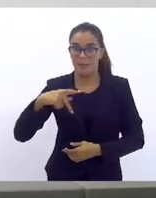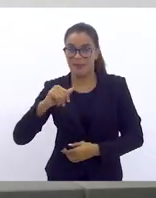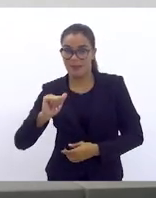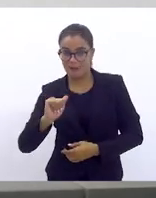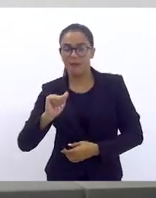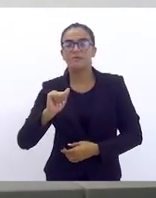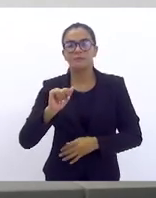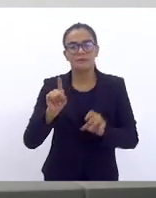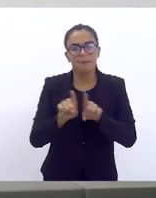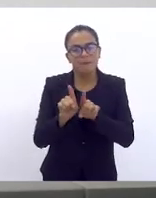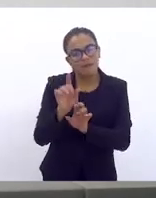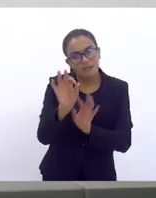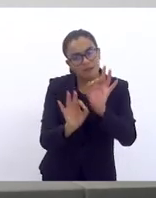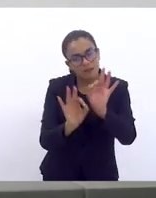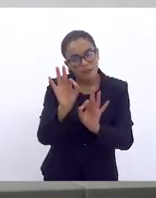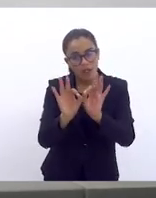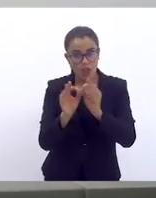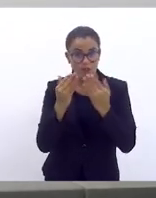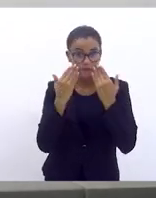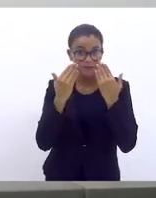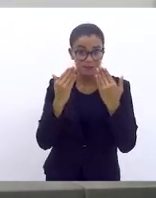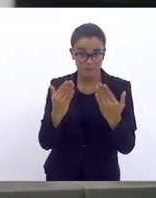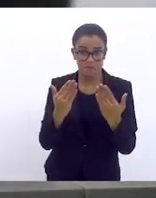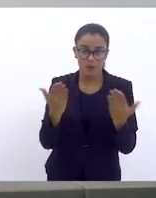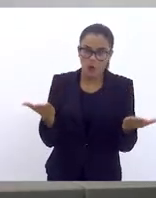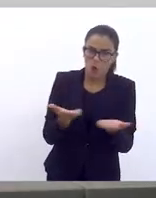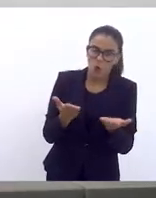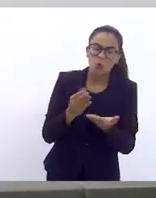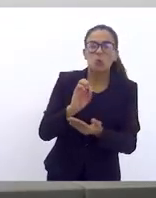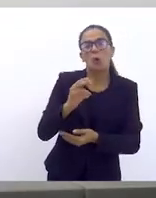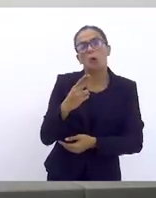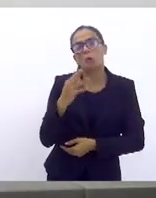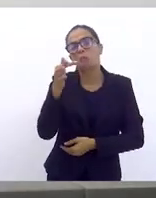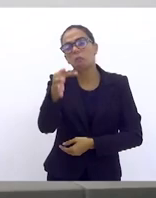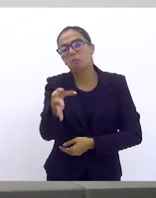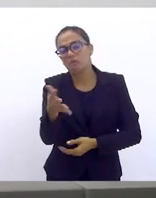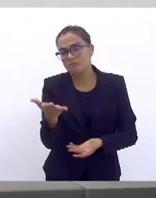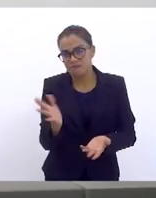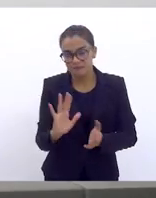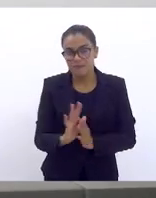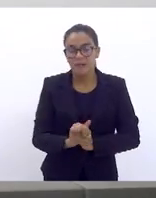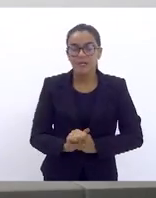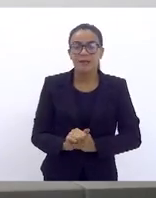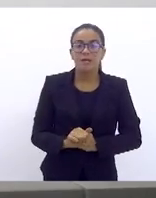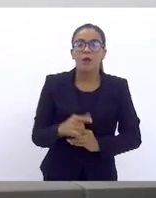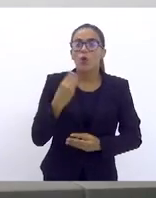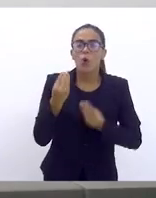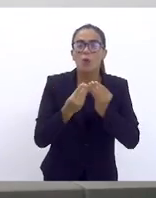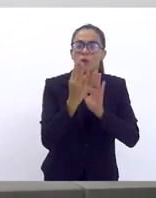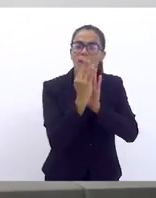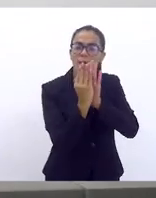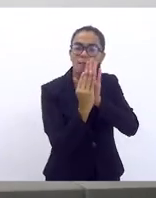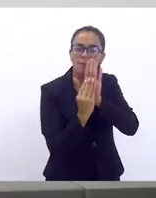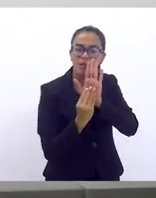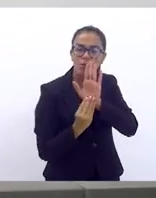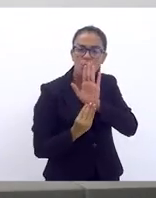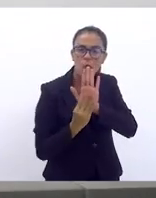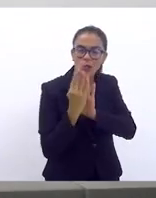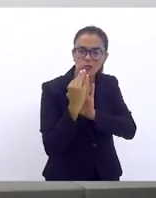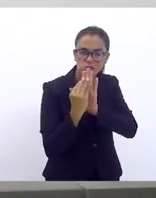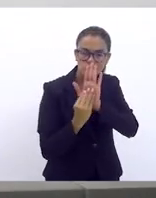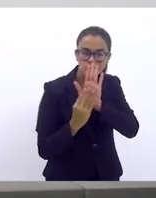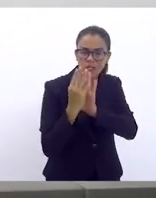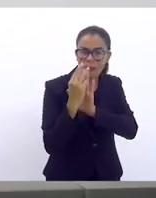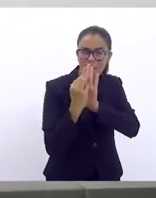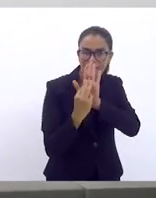construído também o que nós vamos apresentar seja hoje ou outro dia a metodologia de como nós estamos imaginando Mas tem uma